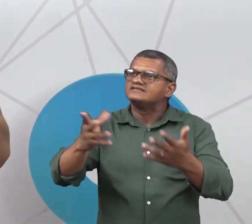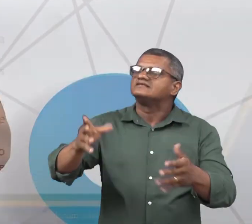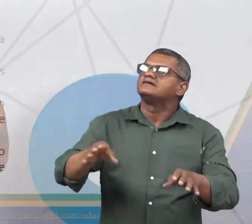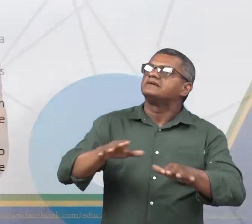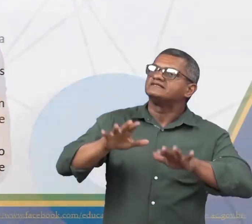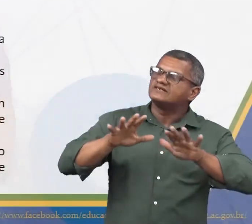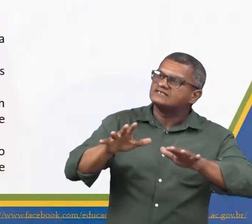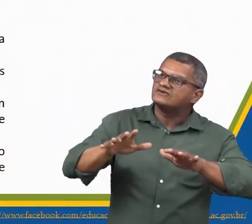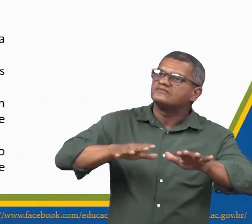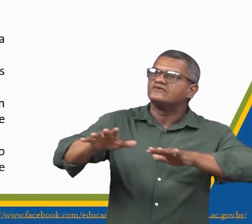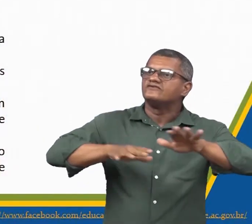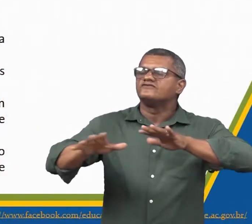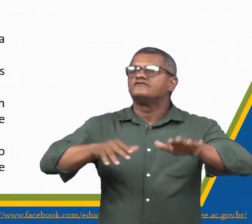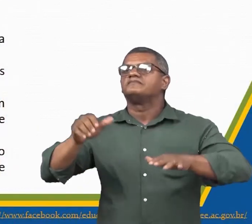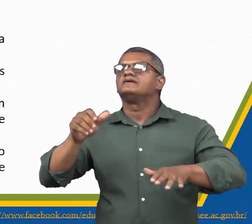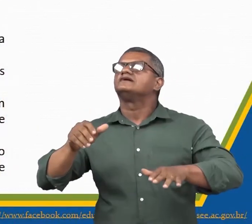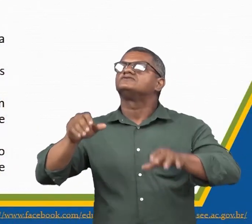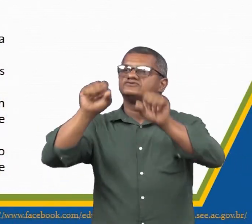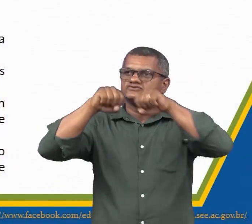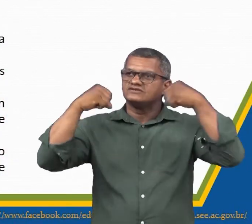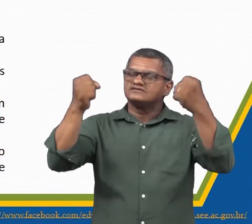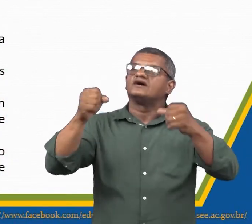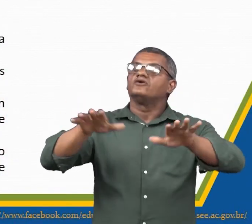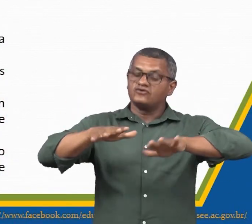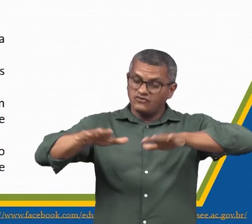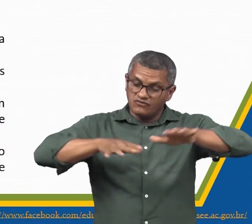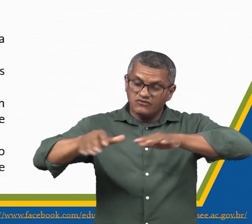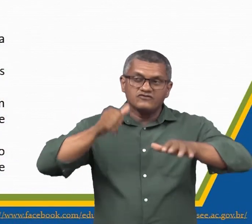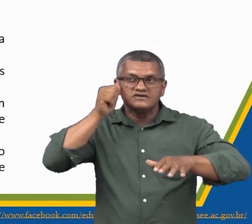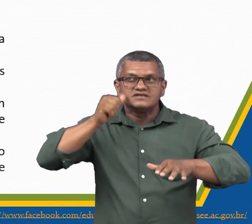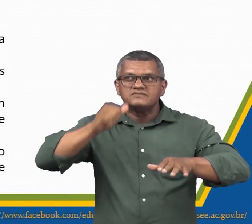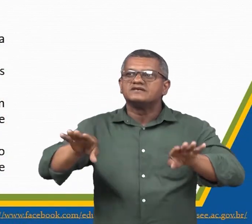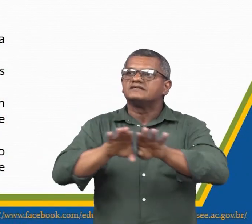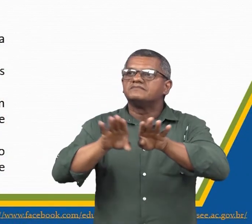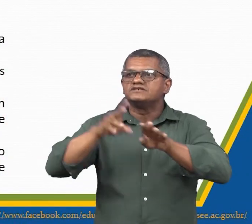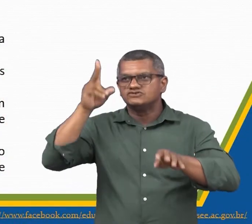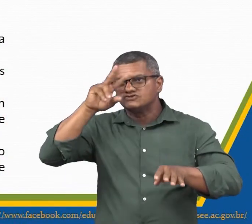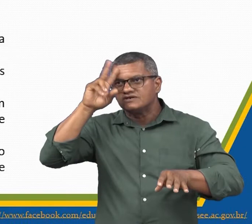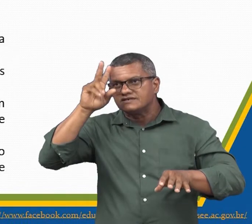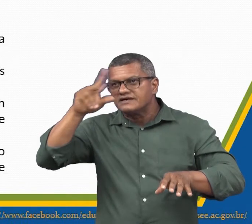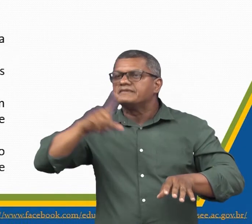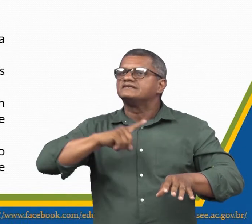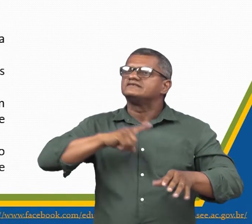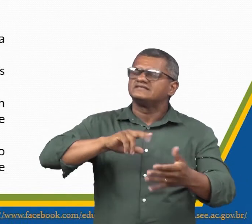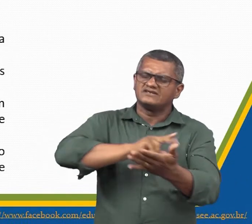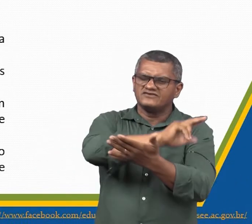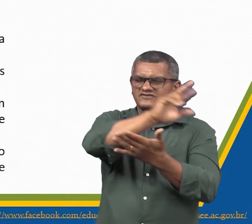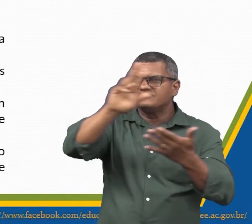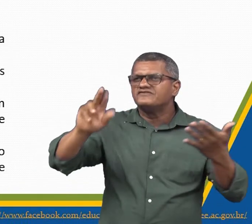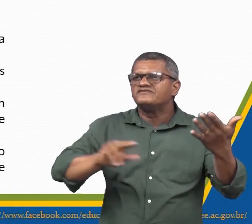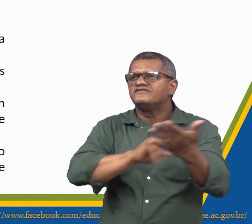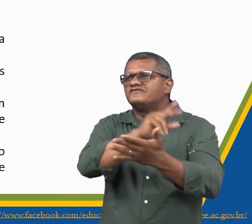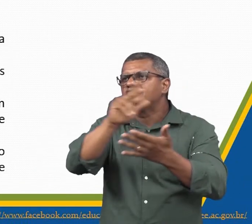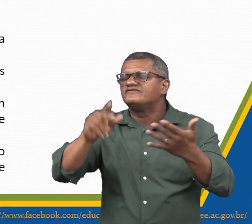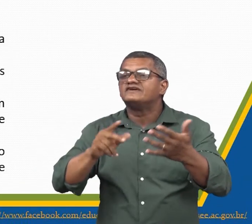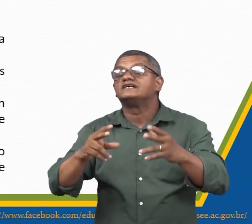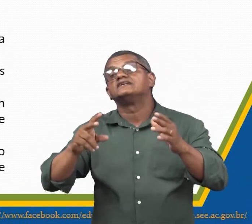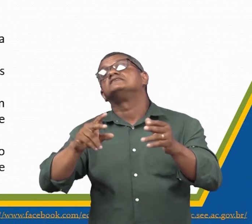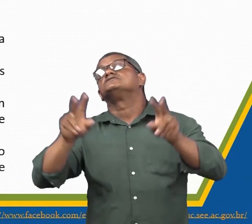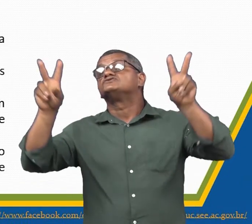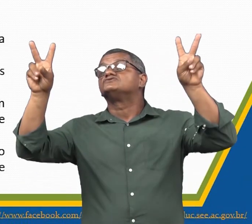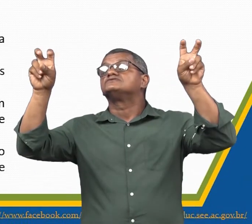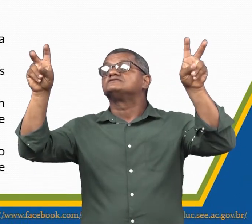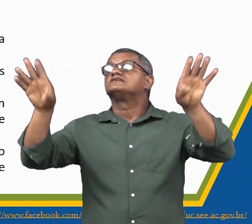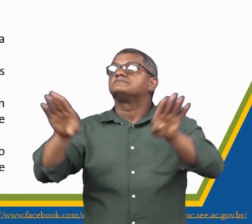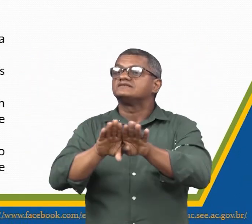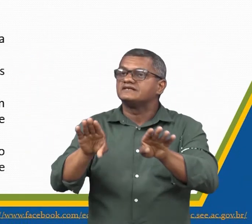questãozinha. Assim como muitos movimentos sociais, o movimento feminista caracteriza-se historicamente pela diversidade